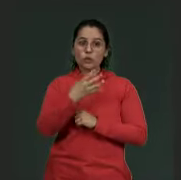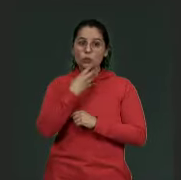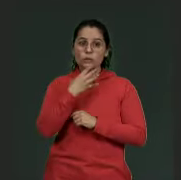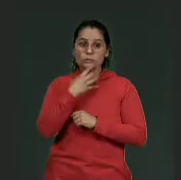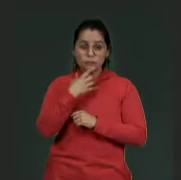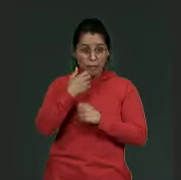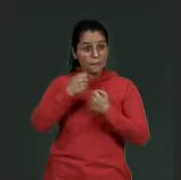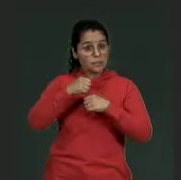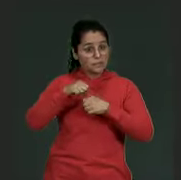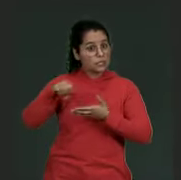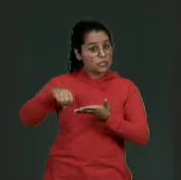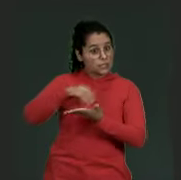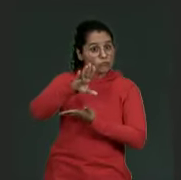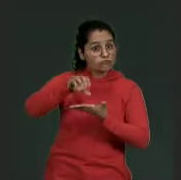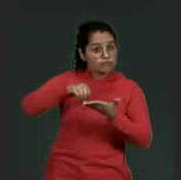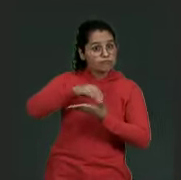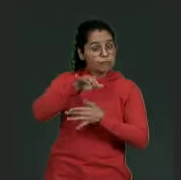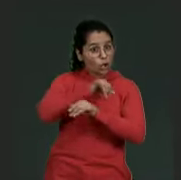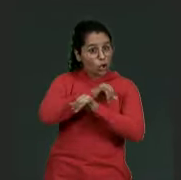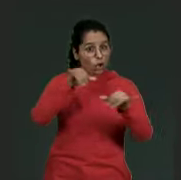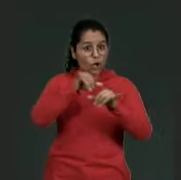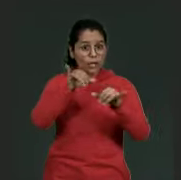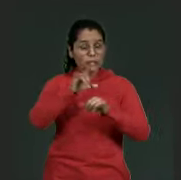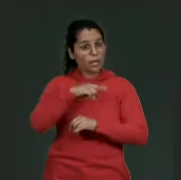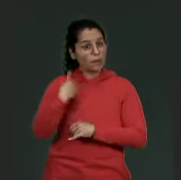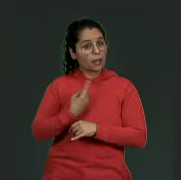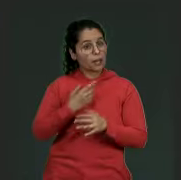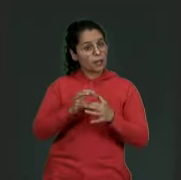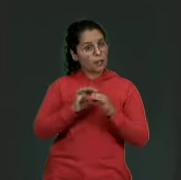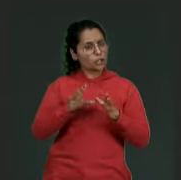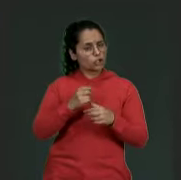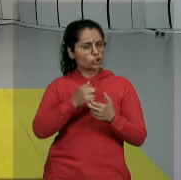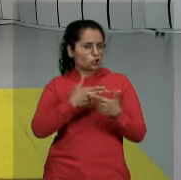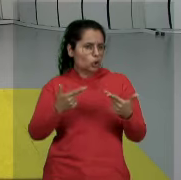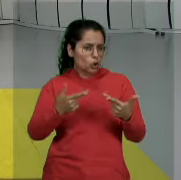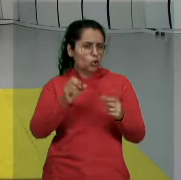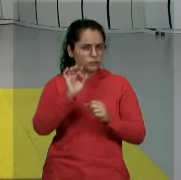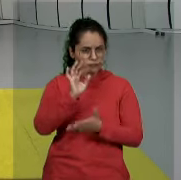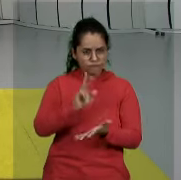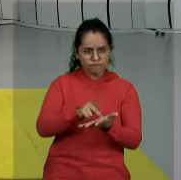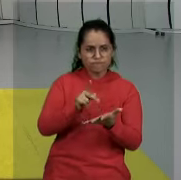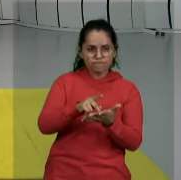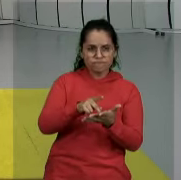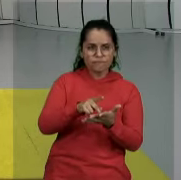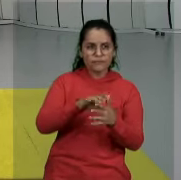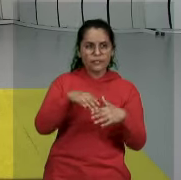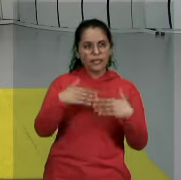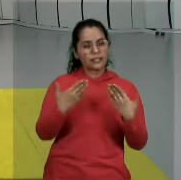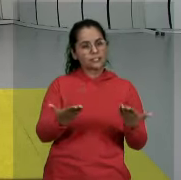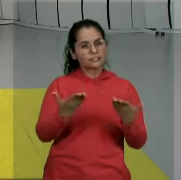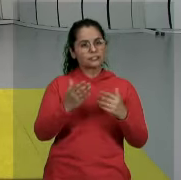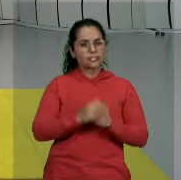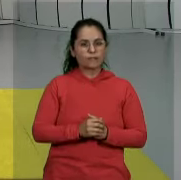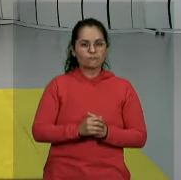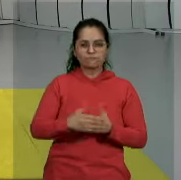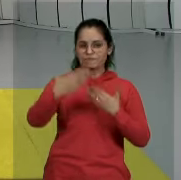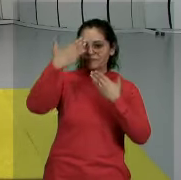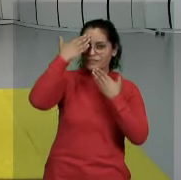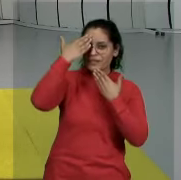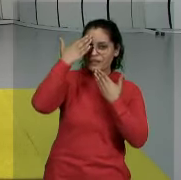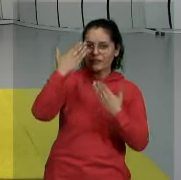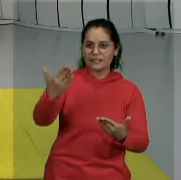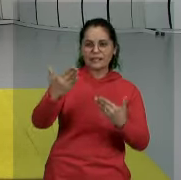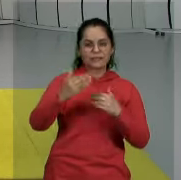conhecimento. O conhecimento, ele liberta a gente de muita coisa, não é? Então, eu